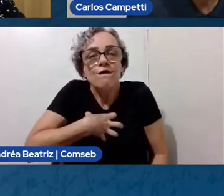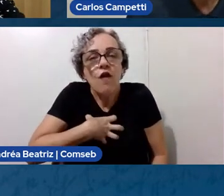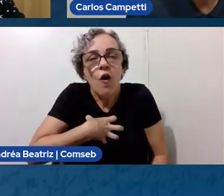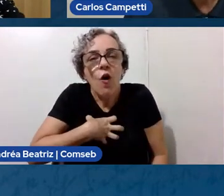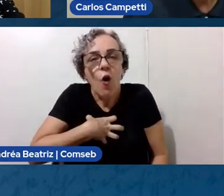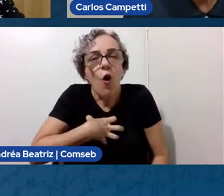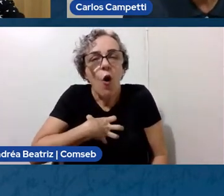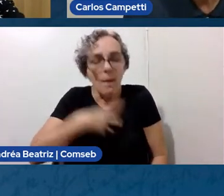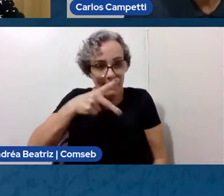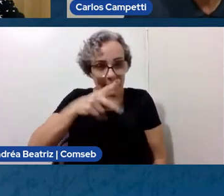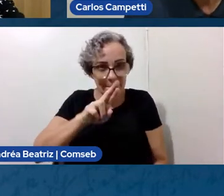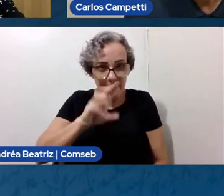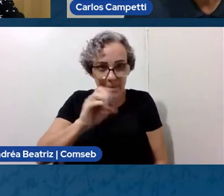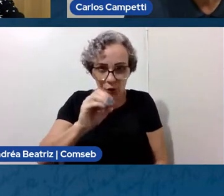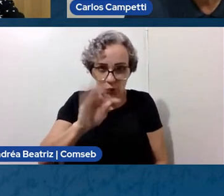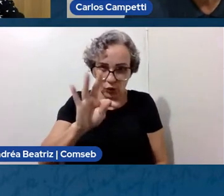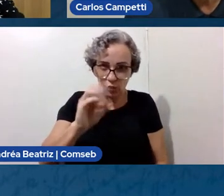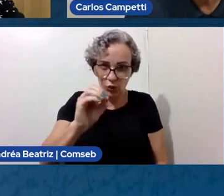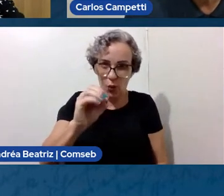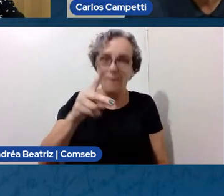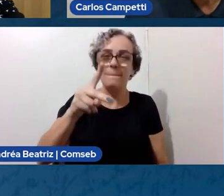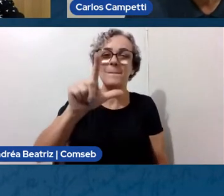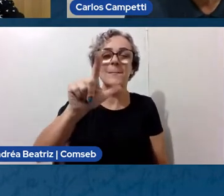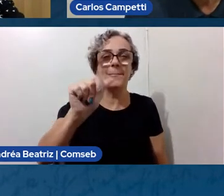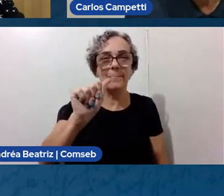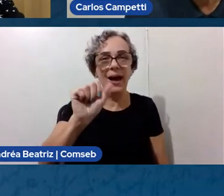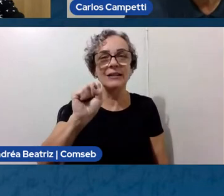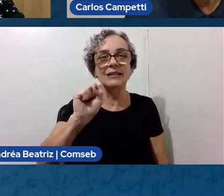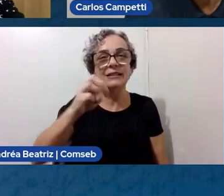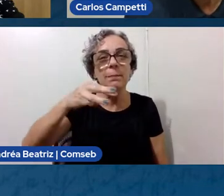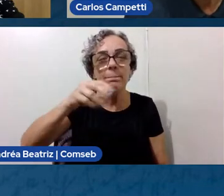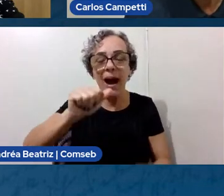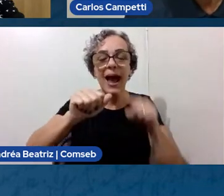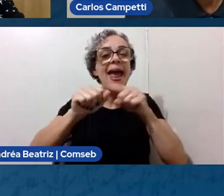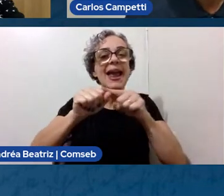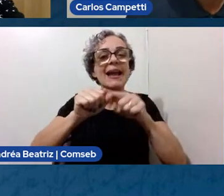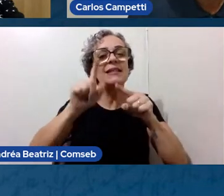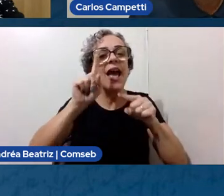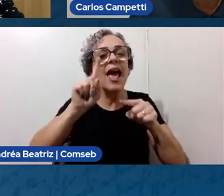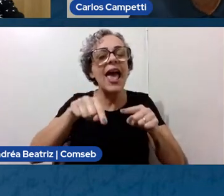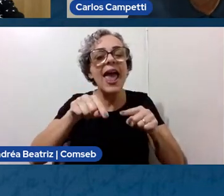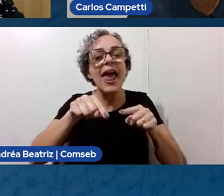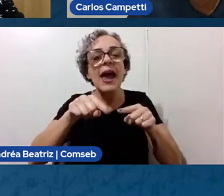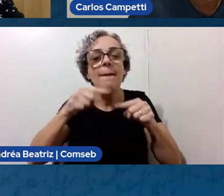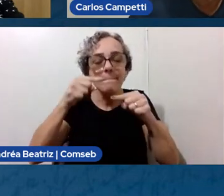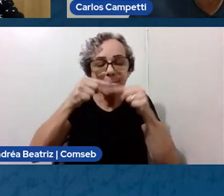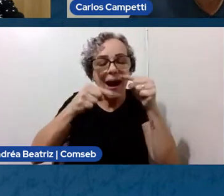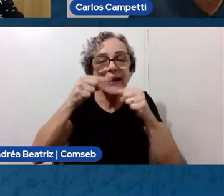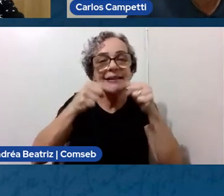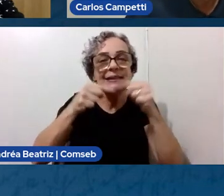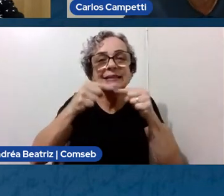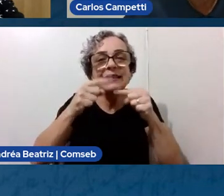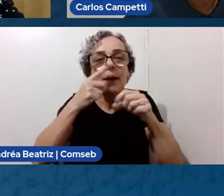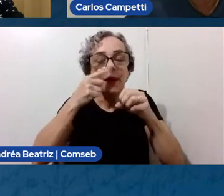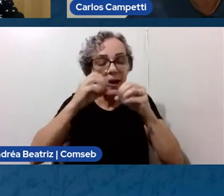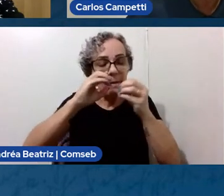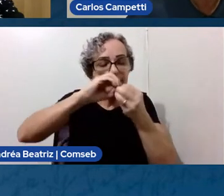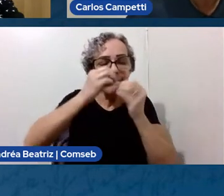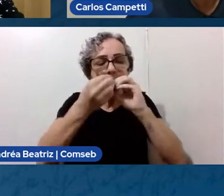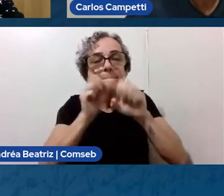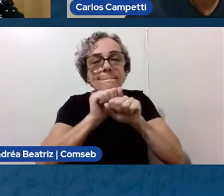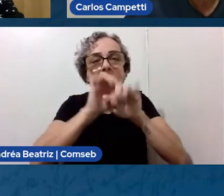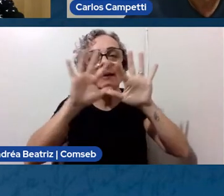de tecido unicamente material na qual a vida pode se manifestar, a única forma de matéria na qual a